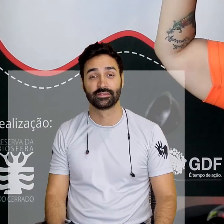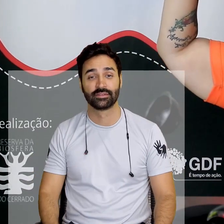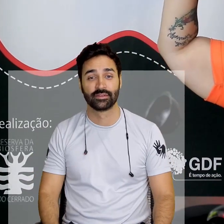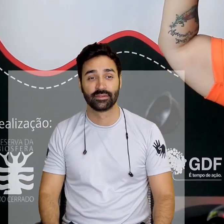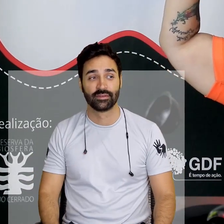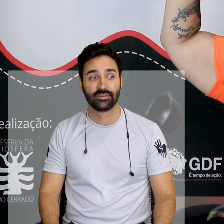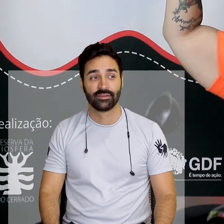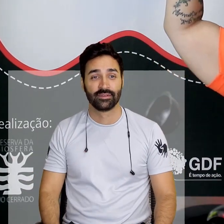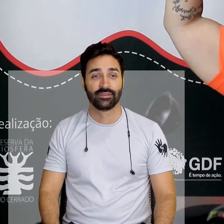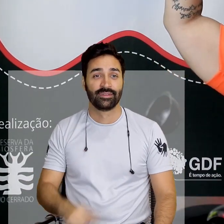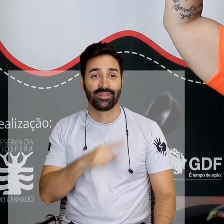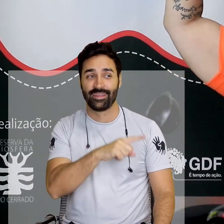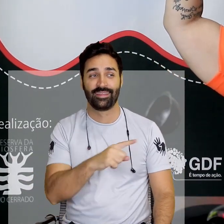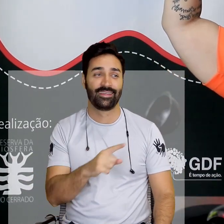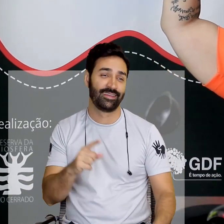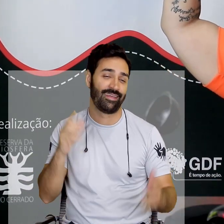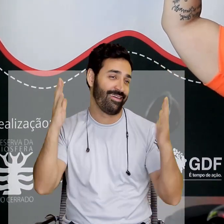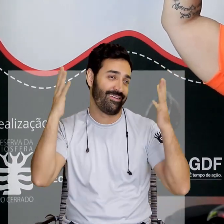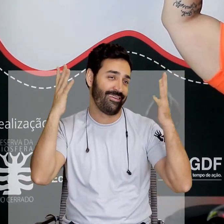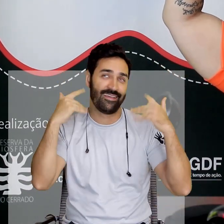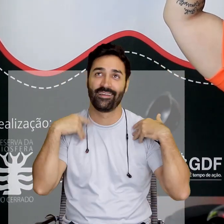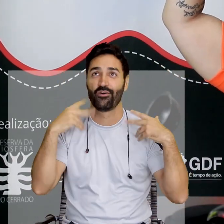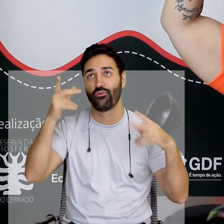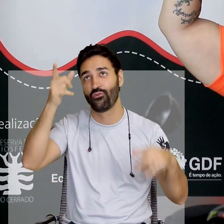mão assim, meu Deus, até que enfim,